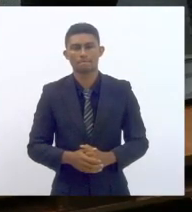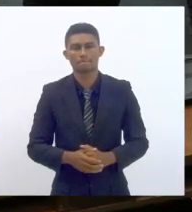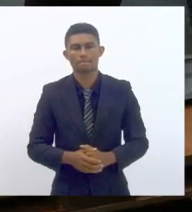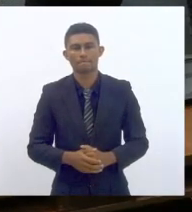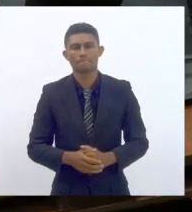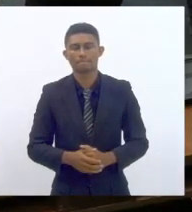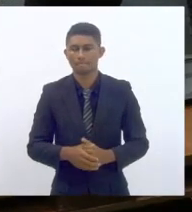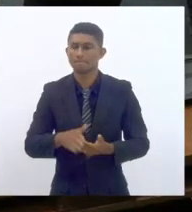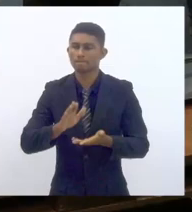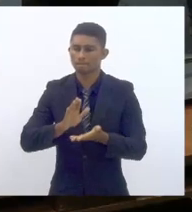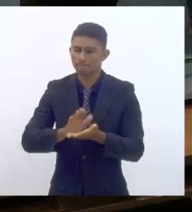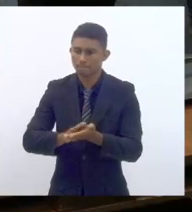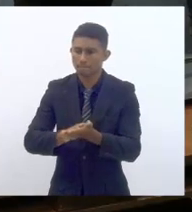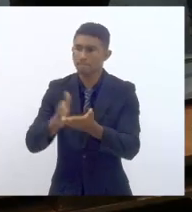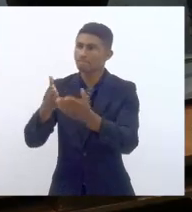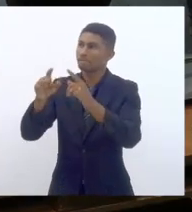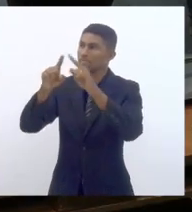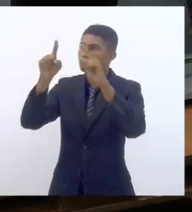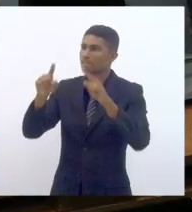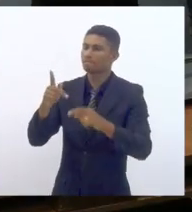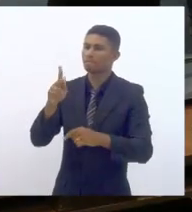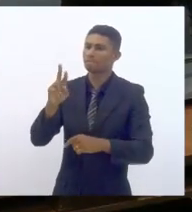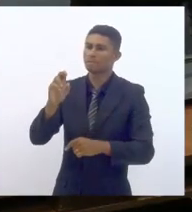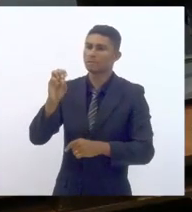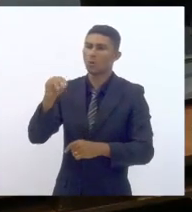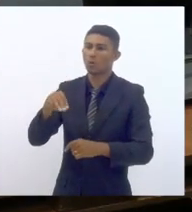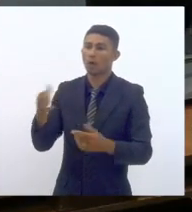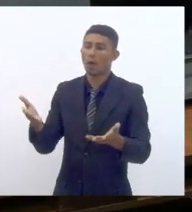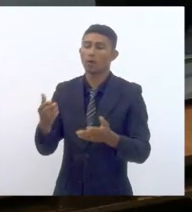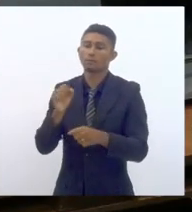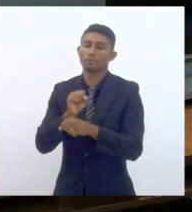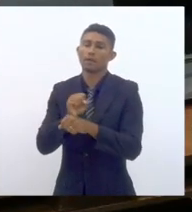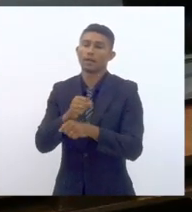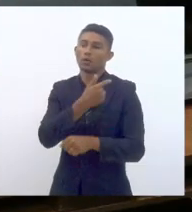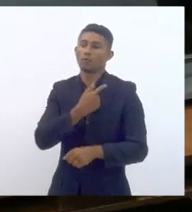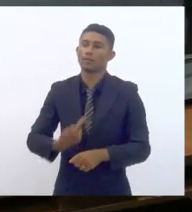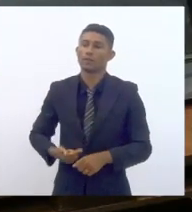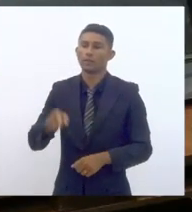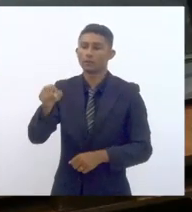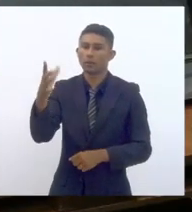Parabéns aos servidores do PROCON. A gente aguarda agora a sanção do governador.